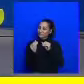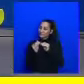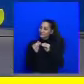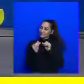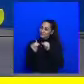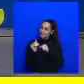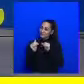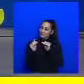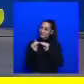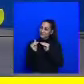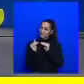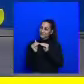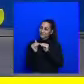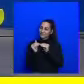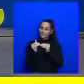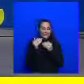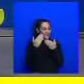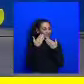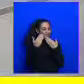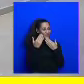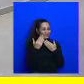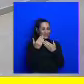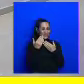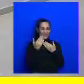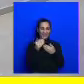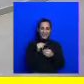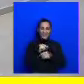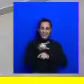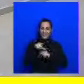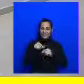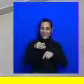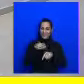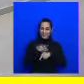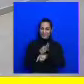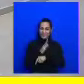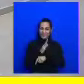Sim, confirmo. Sim, confirmo. Obrigado. Sorteio validado.